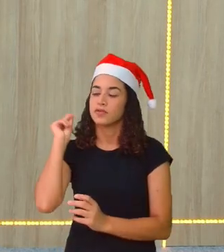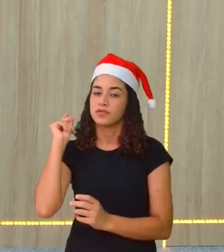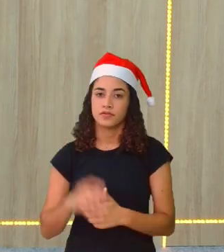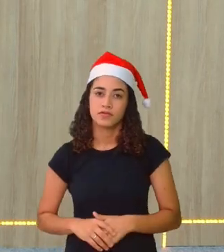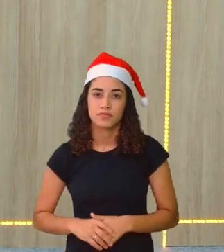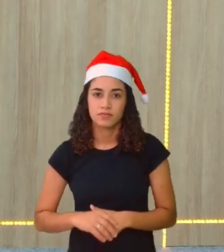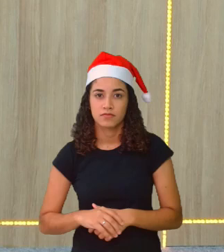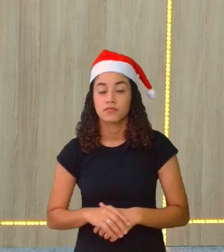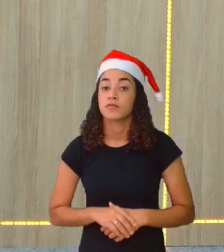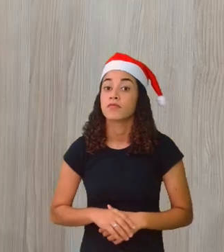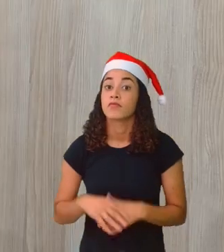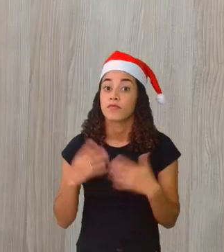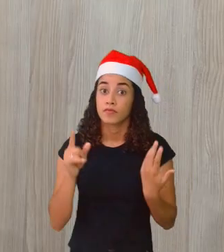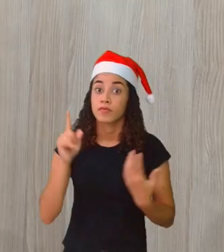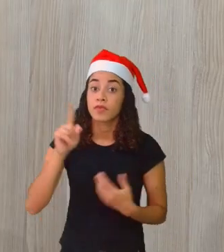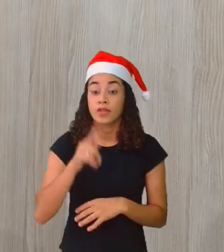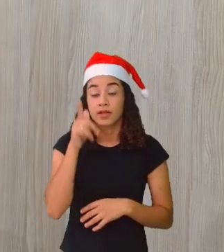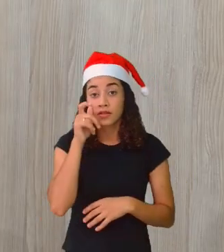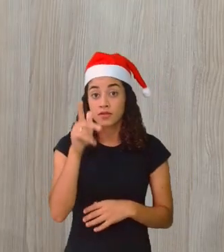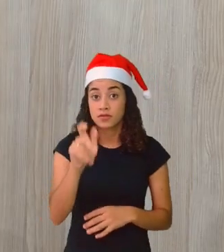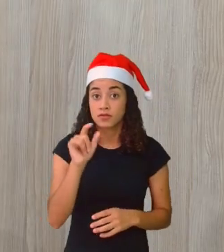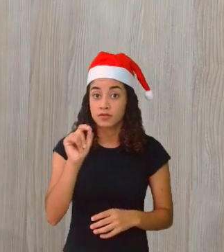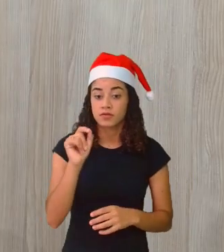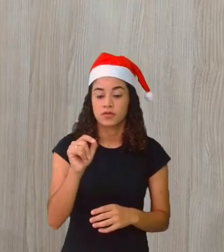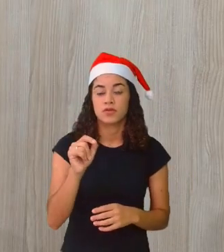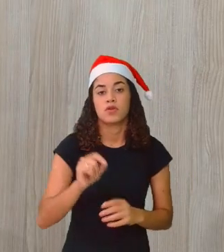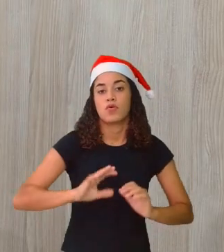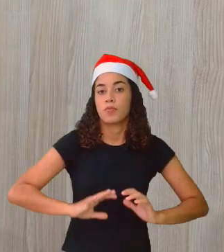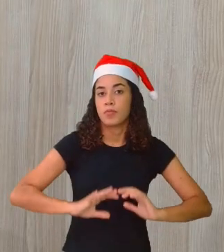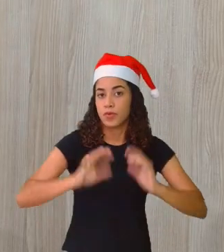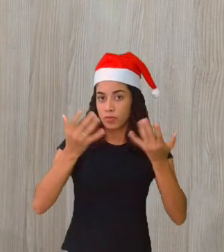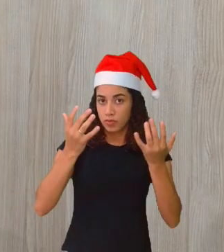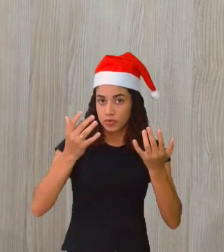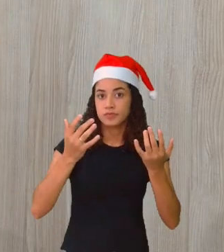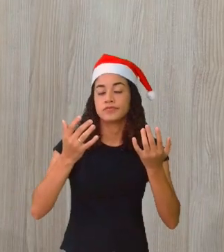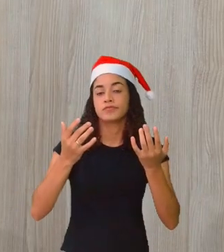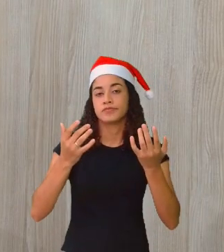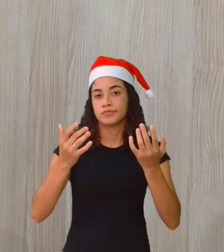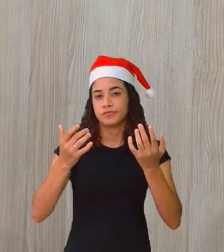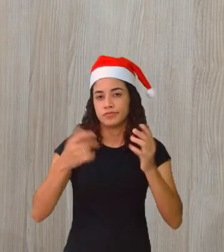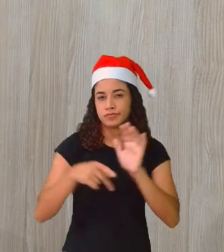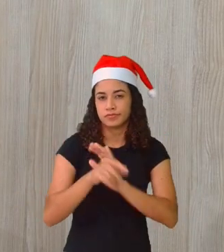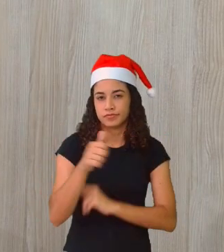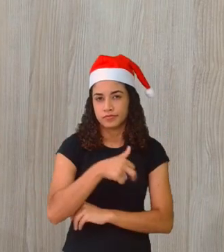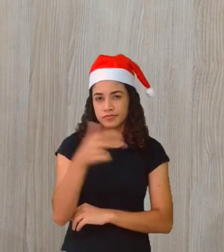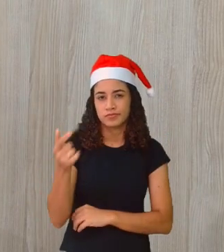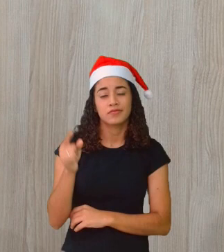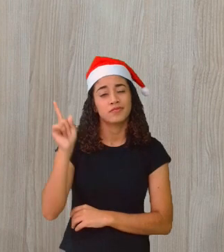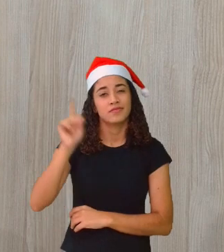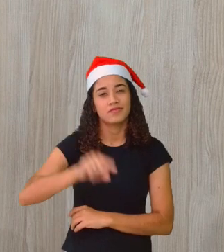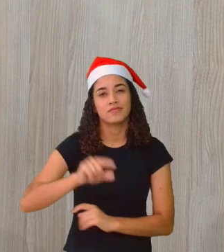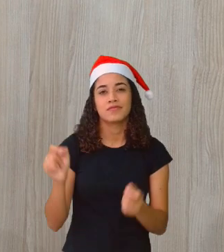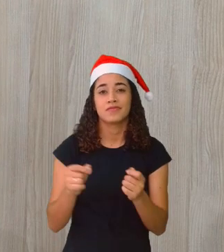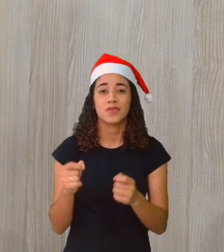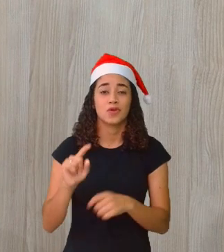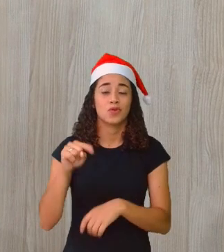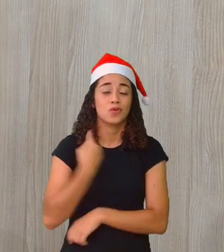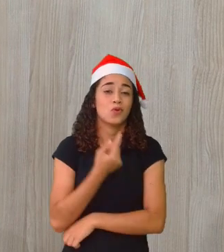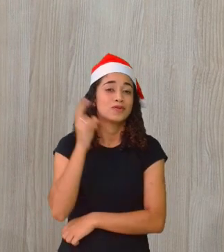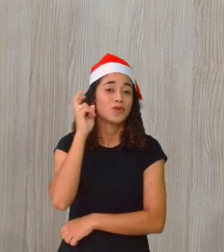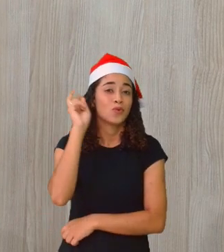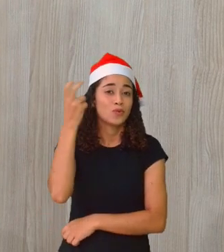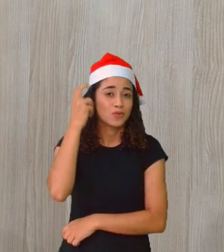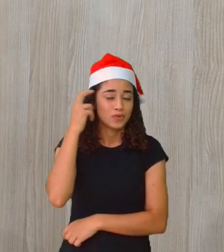lá, professora. É interessante, né, que essas comemorações, essa celebração natalina é muito da nossa cultura ocidental, Exatamente. né?